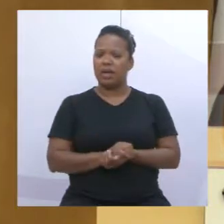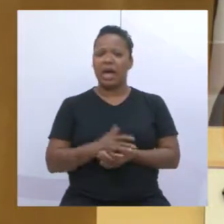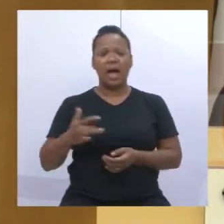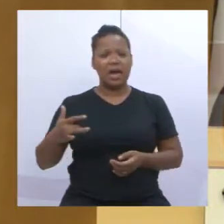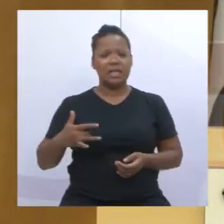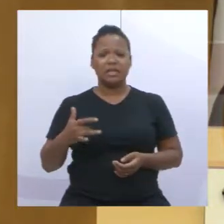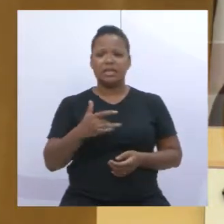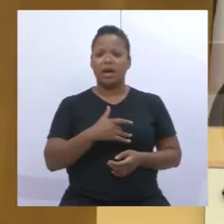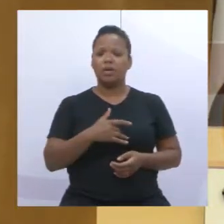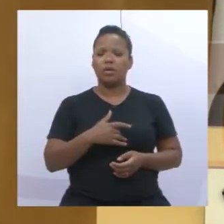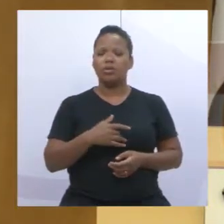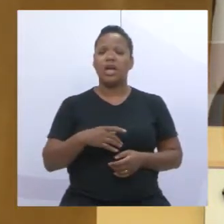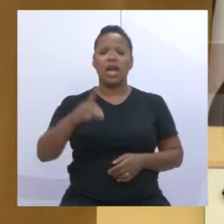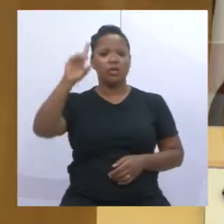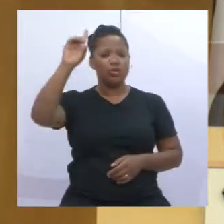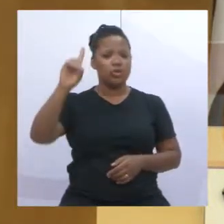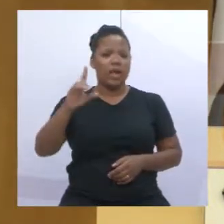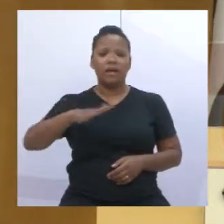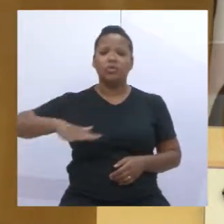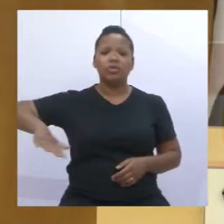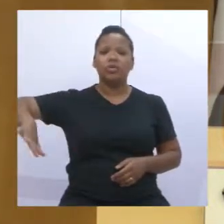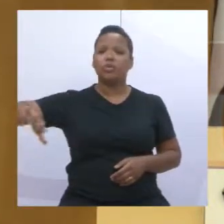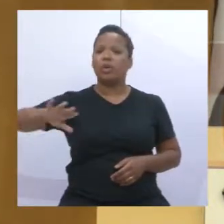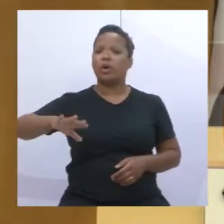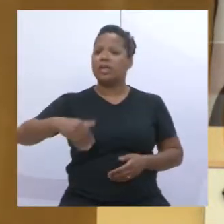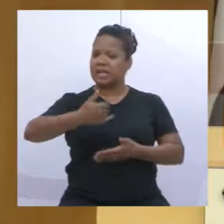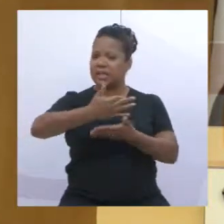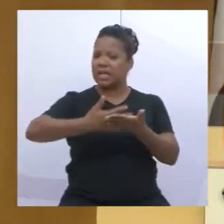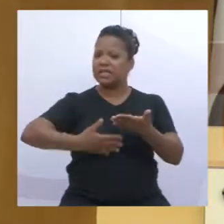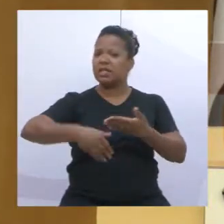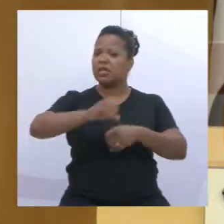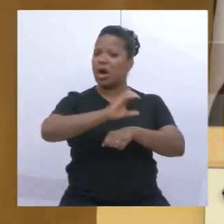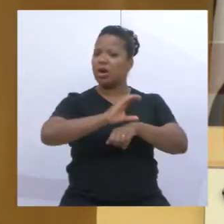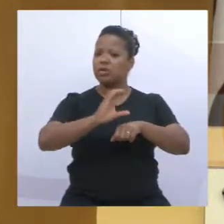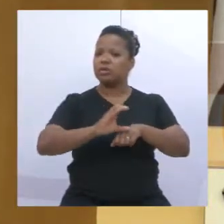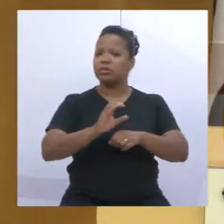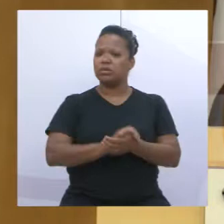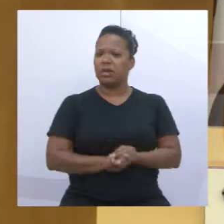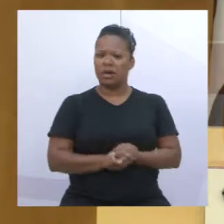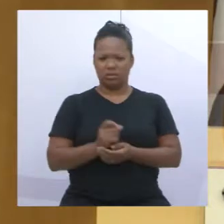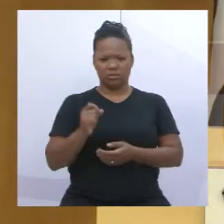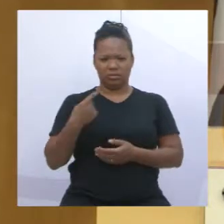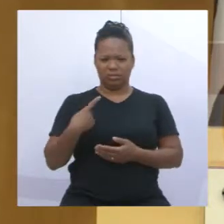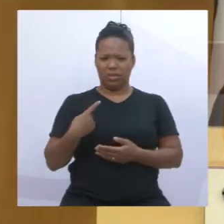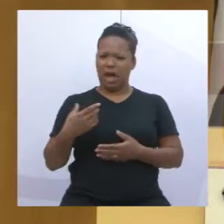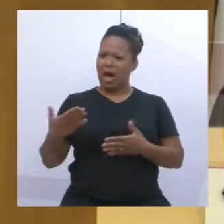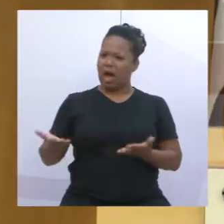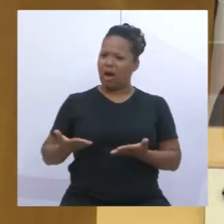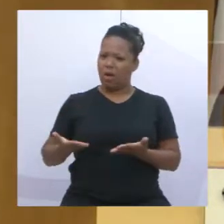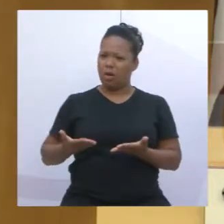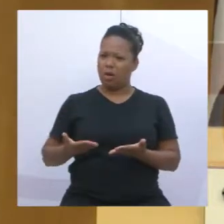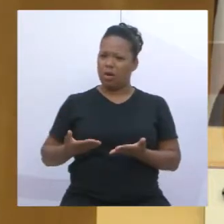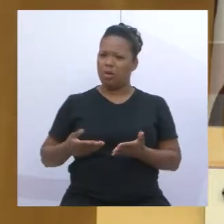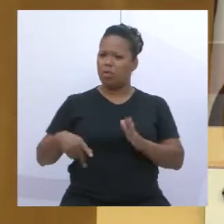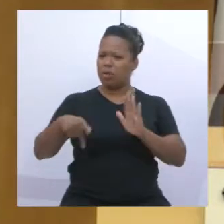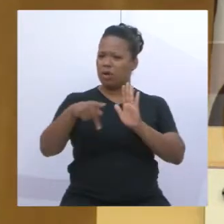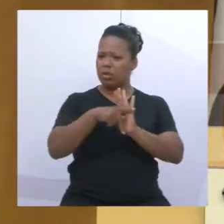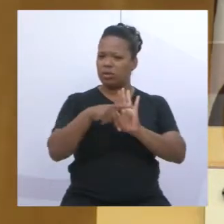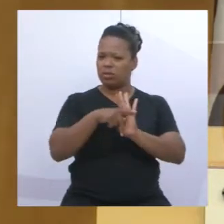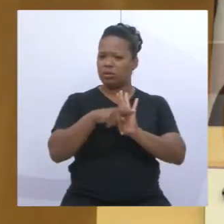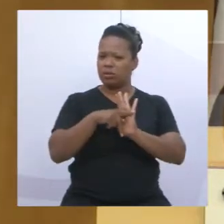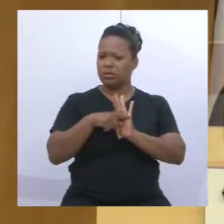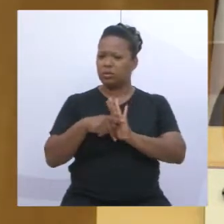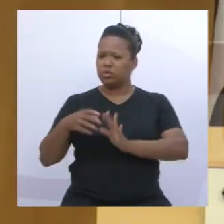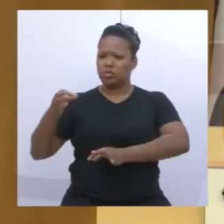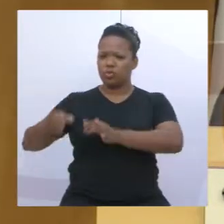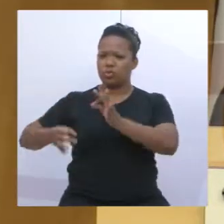está na Constituição, é um direito de todos. E agora me estranhou que aqui agora tem um projeto, tem no projeto aqui